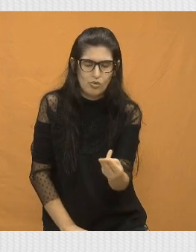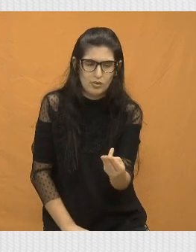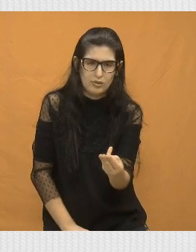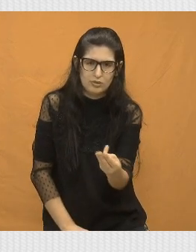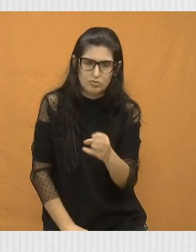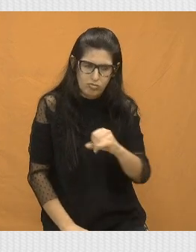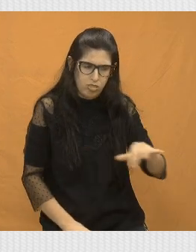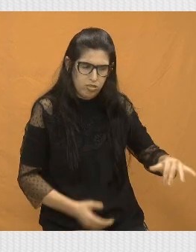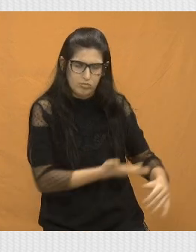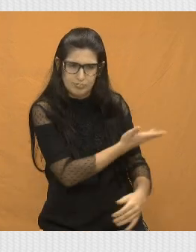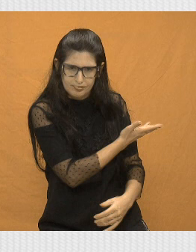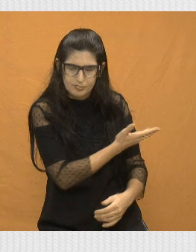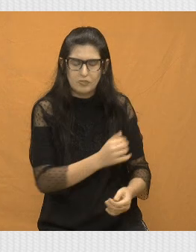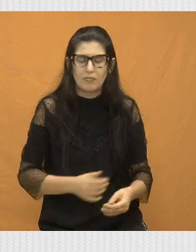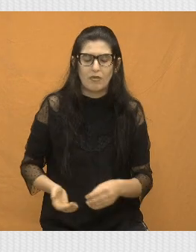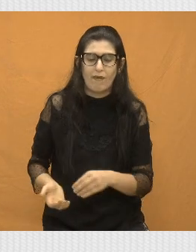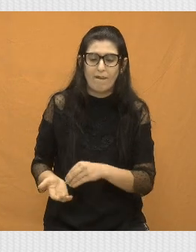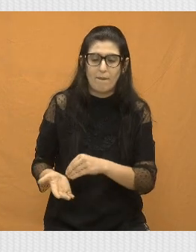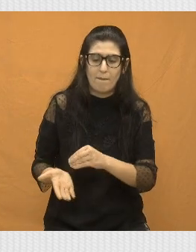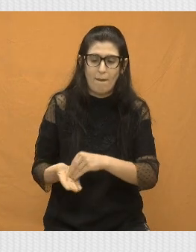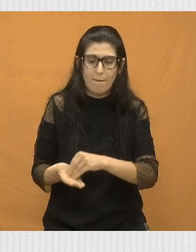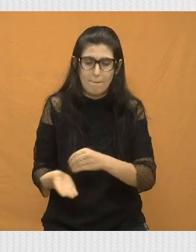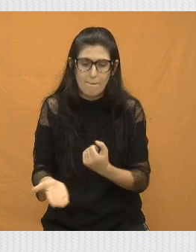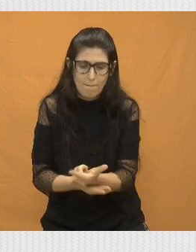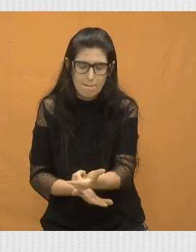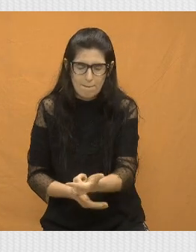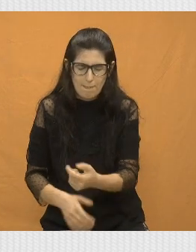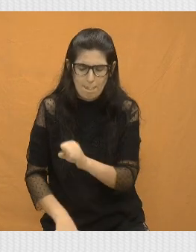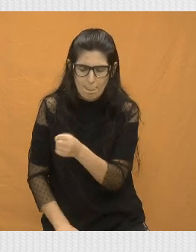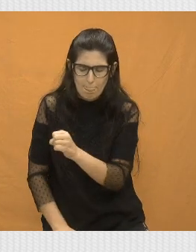2.891.568. Saldo a pagar é em torno de